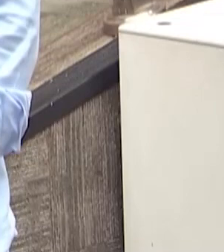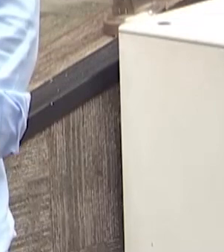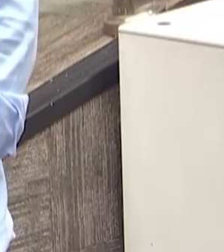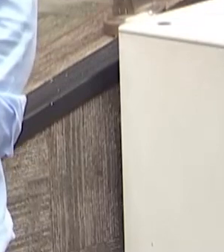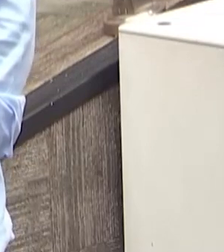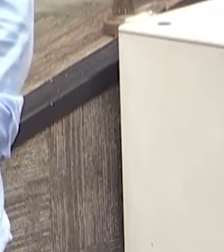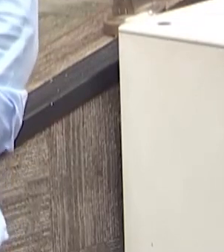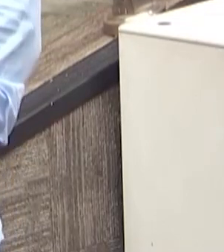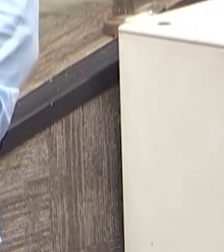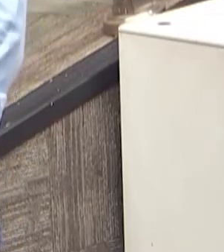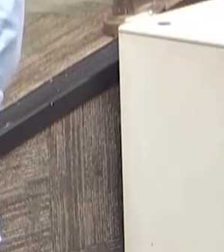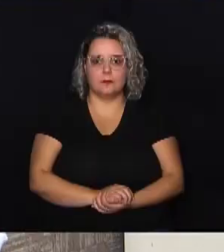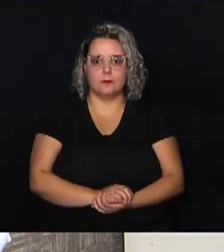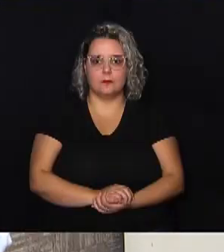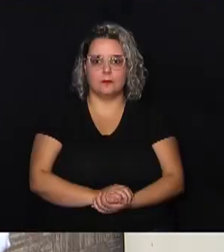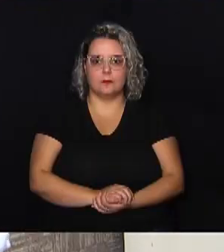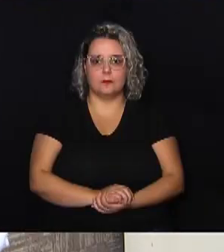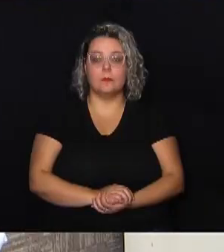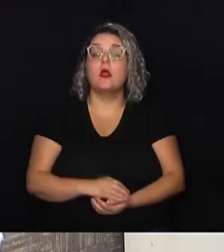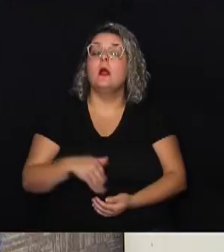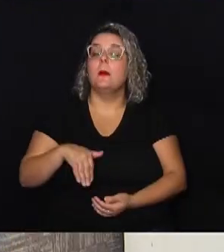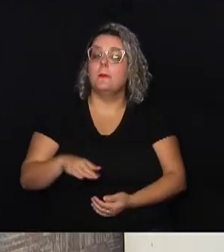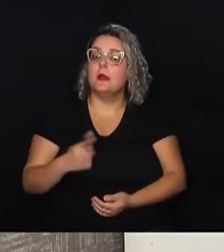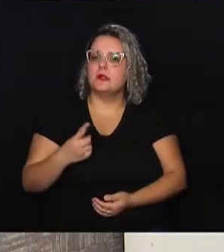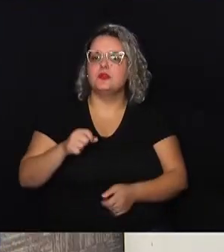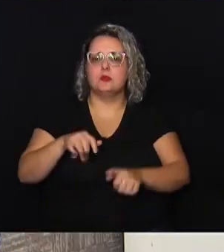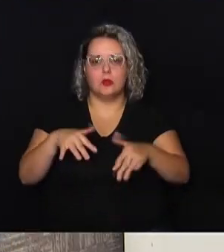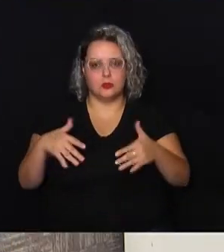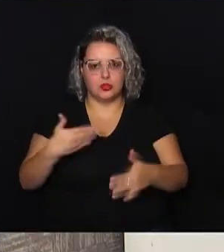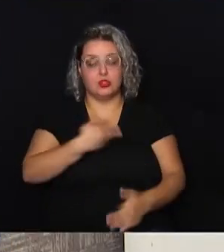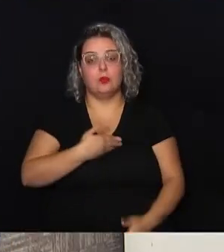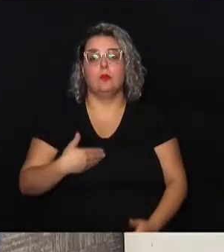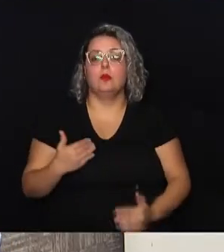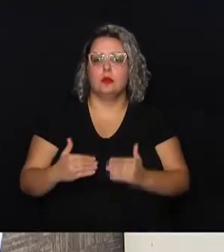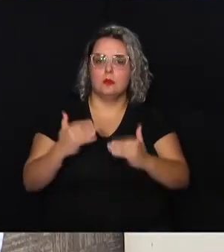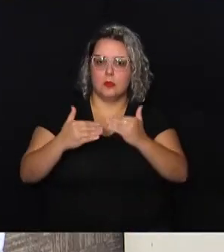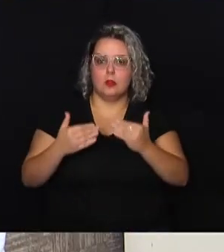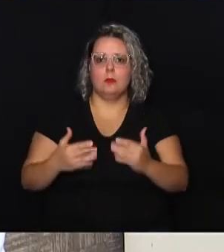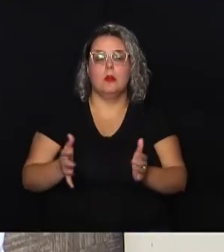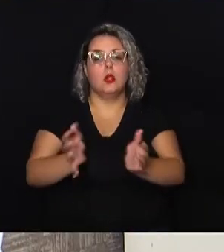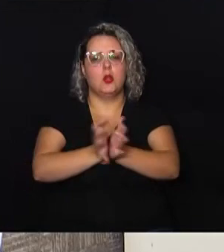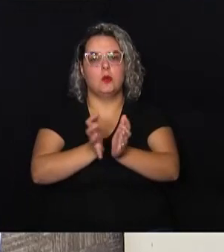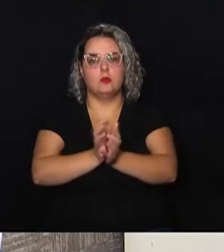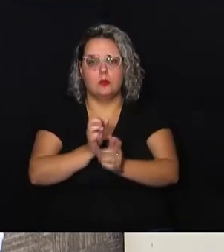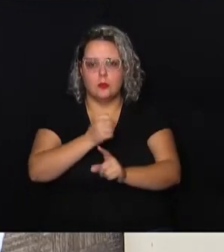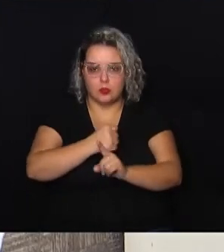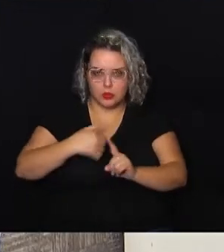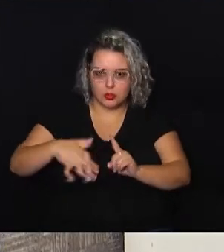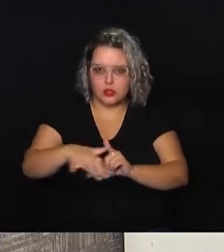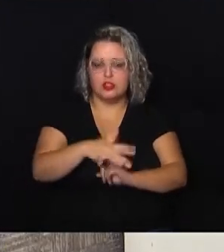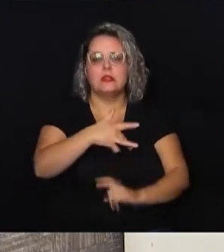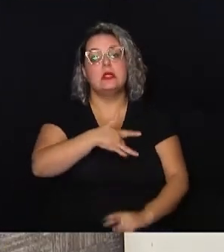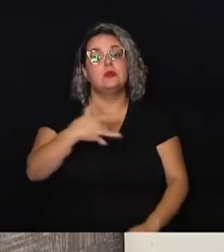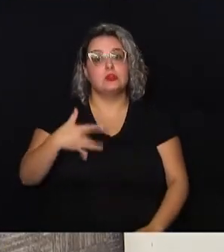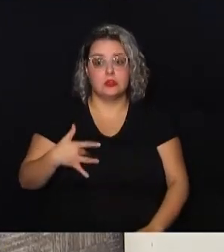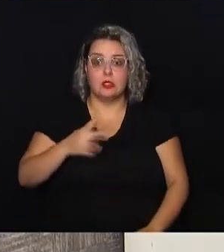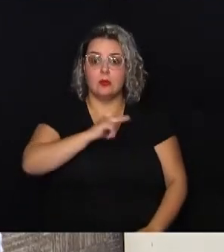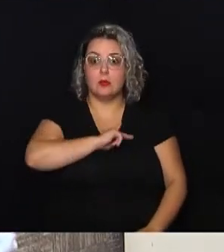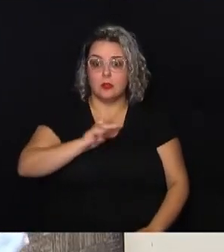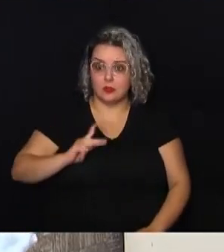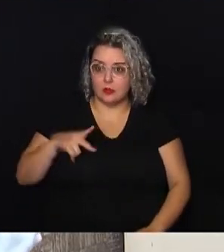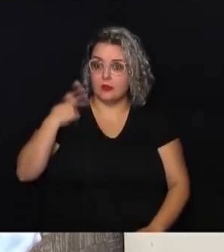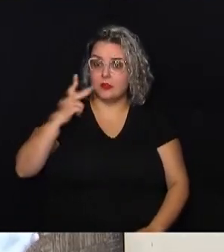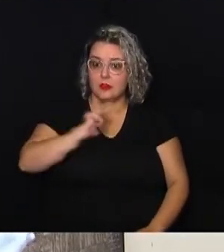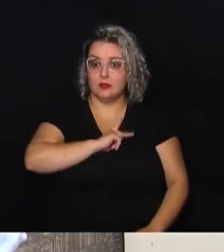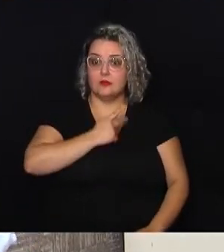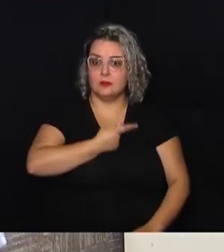E esta, então, foi mais uma audiência pública promovida aí pela Comissão de Política Social e Saúde, que tem como presidente o vereador que já está aqui